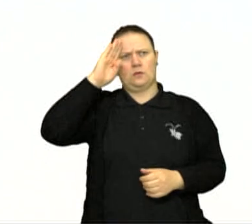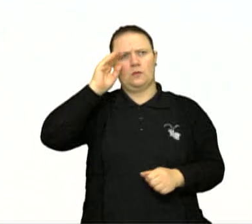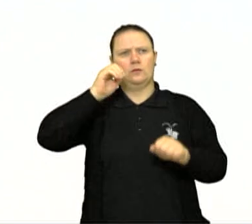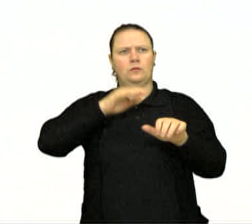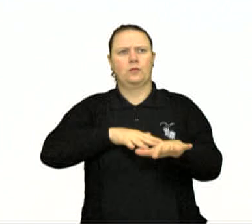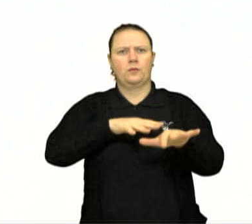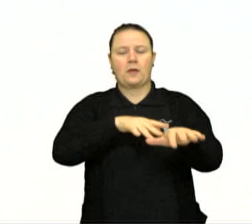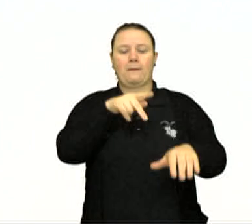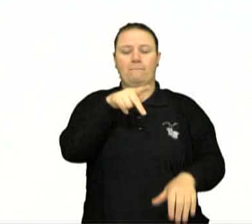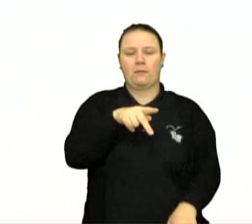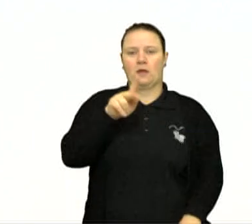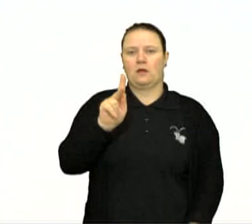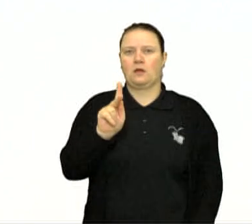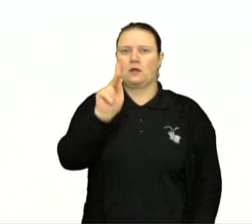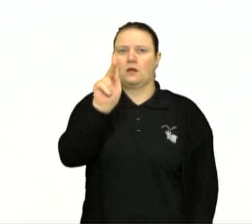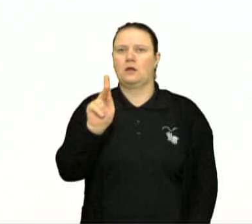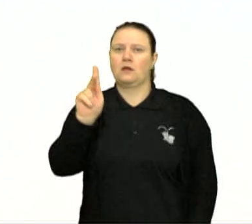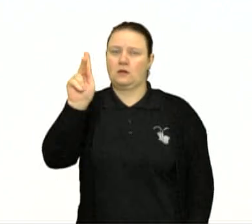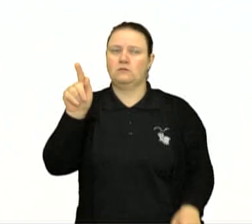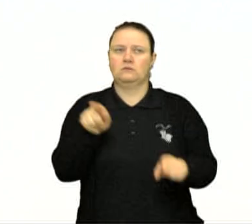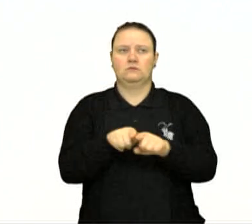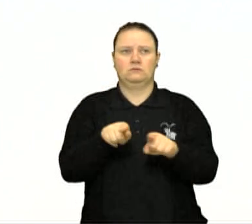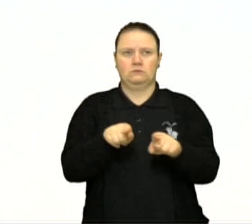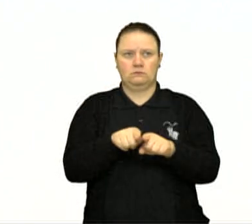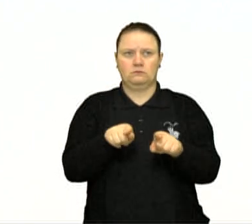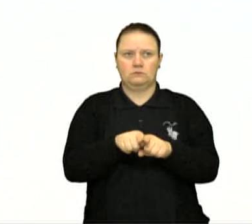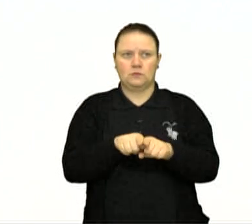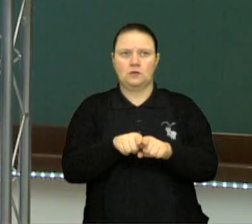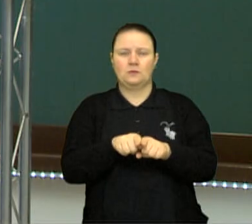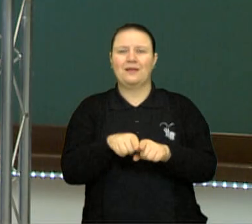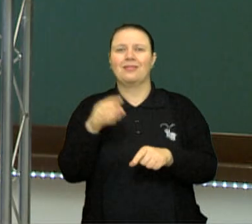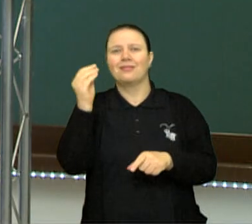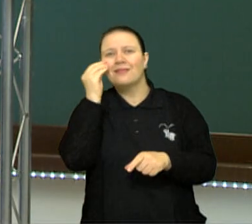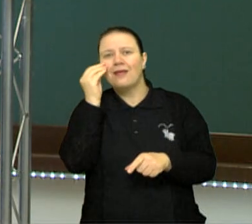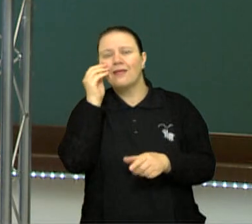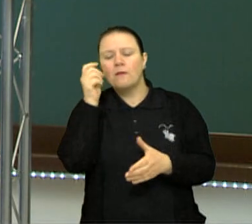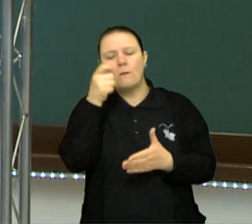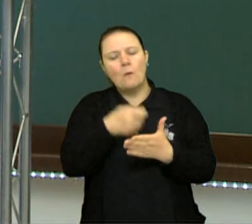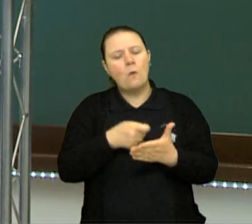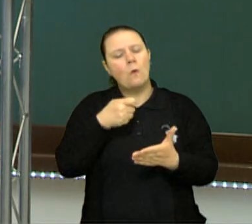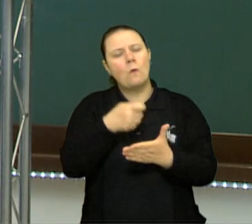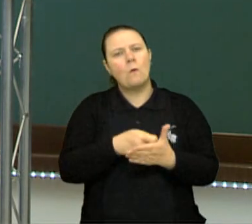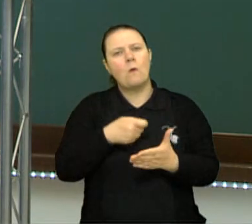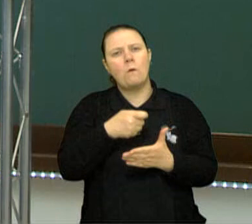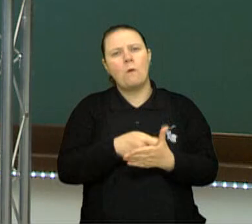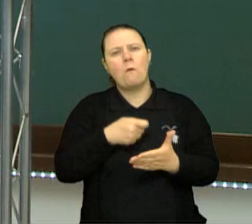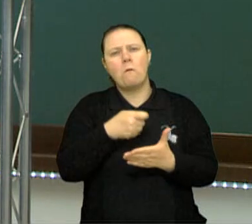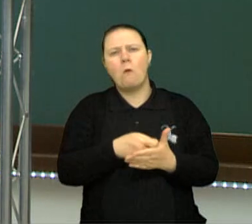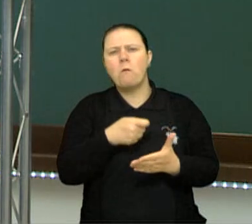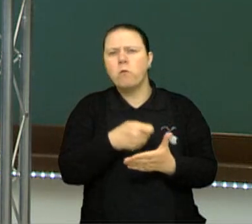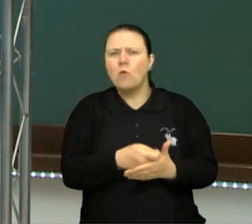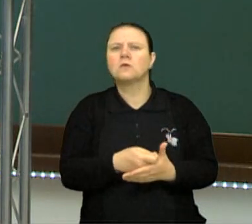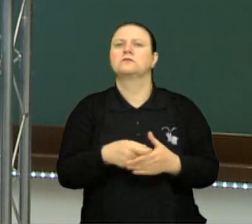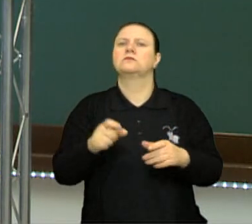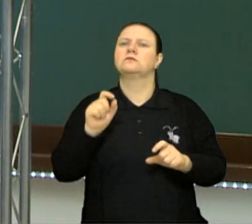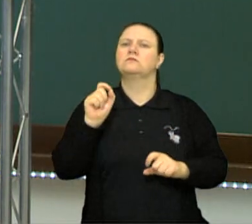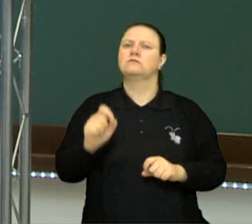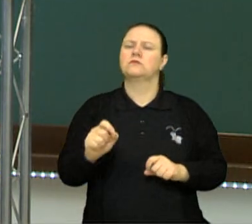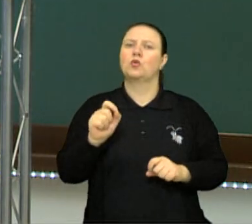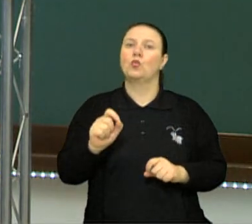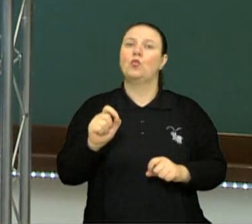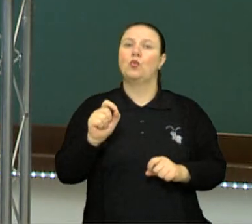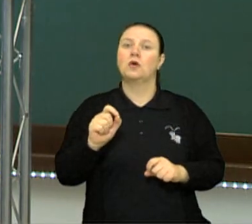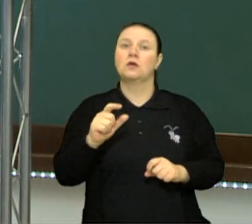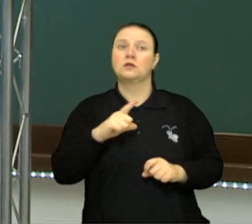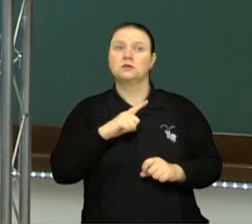que é o Partido dos Trabalhadores Curdos, que tenta estabelecer através de um movimento mais forte a